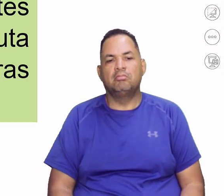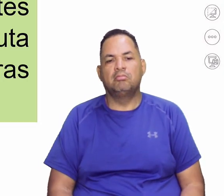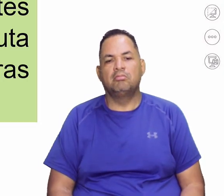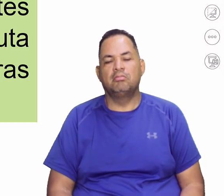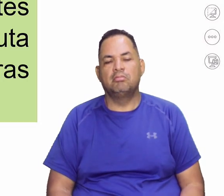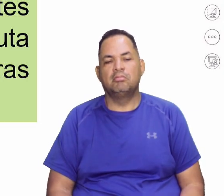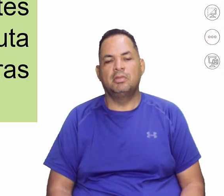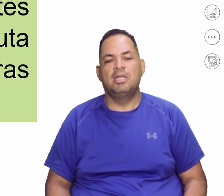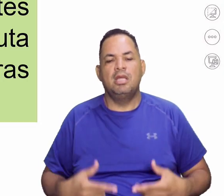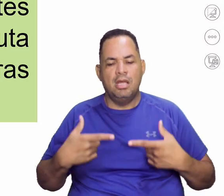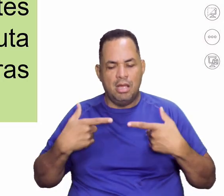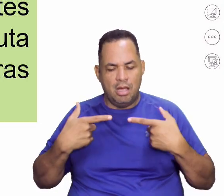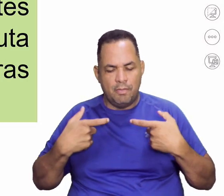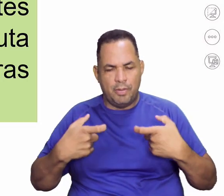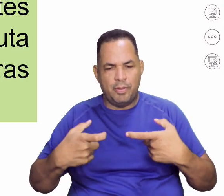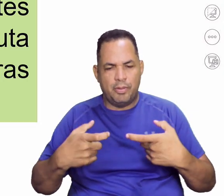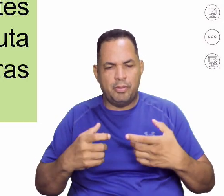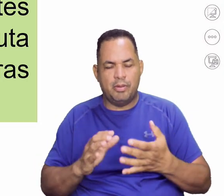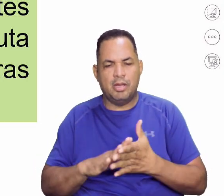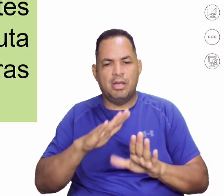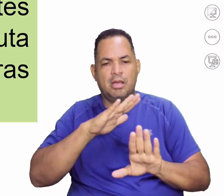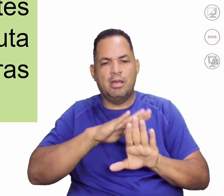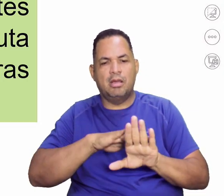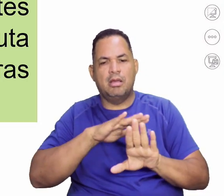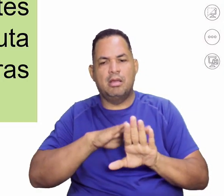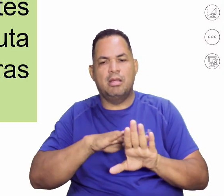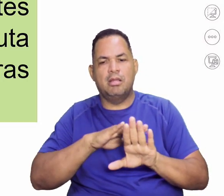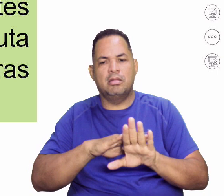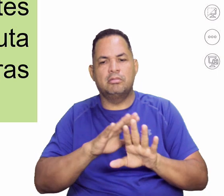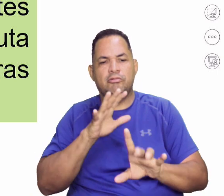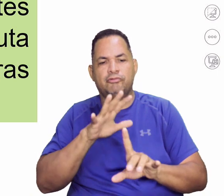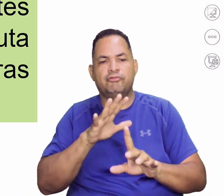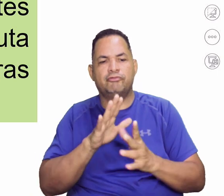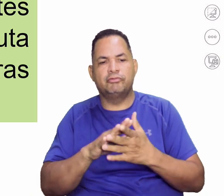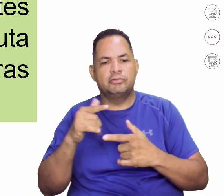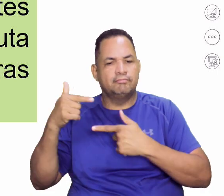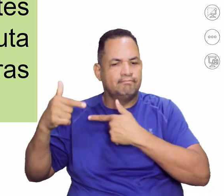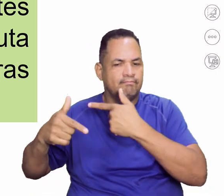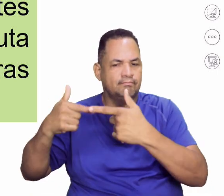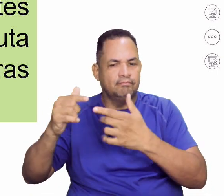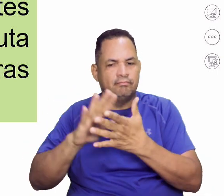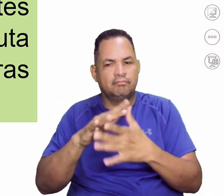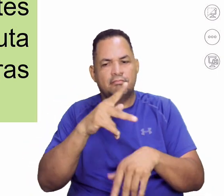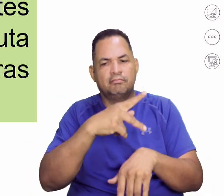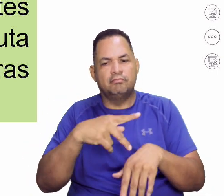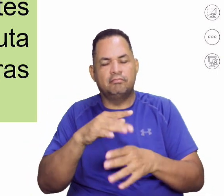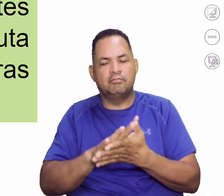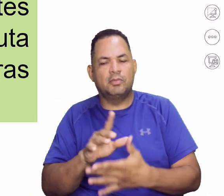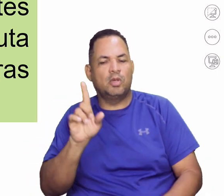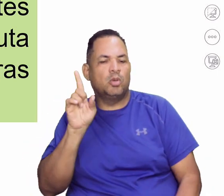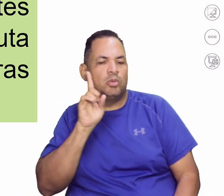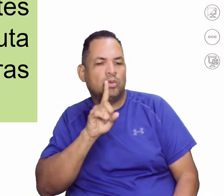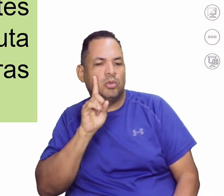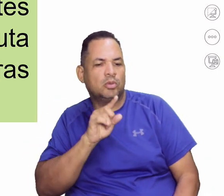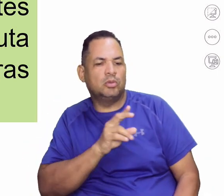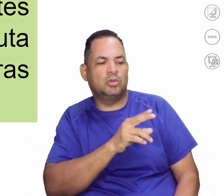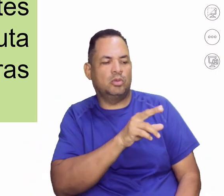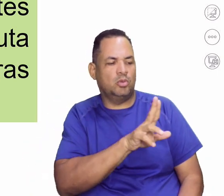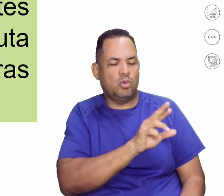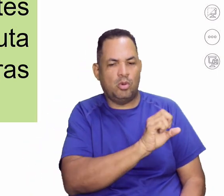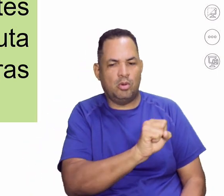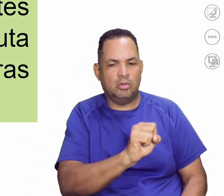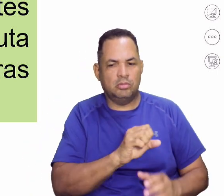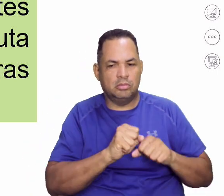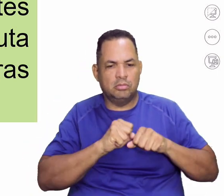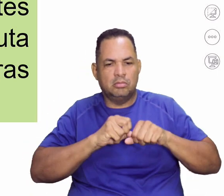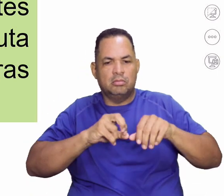A Guerra Fria influenciou a trajetória desses países. Estados Unidos e União Soviética buscaram